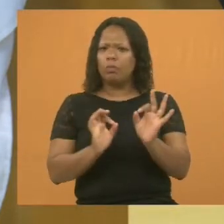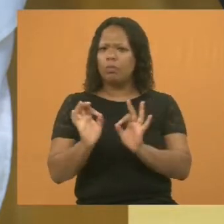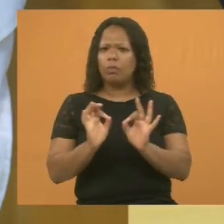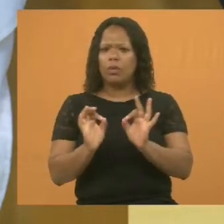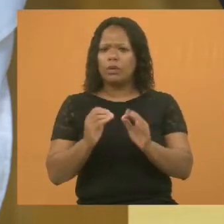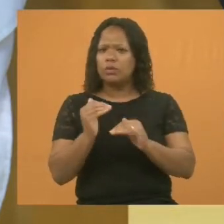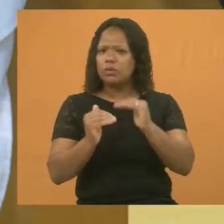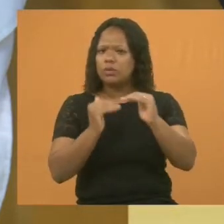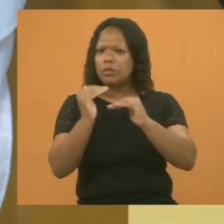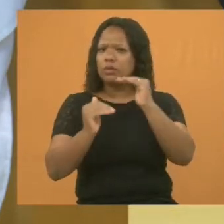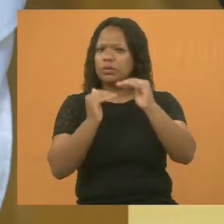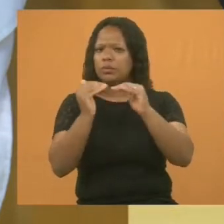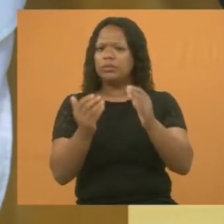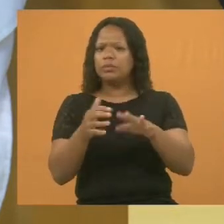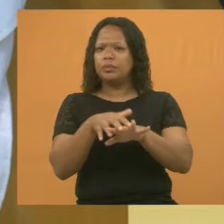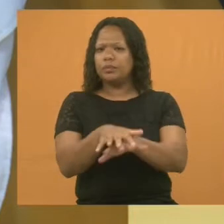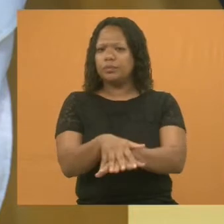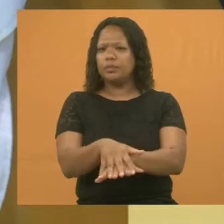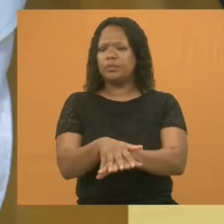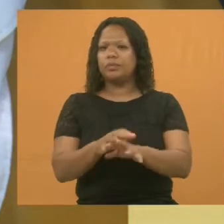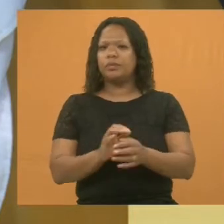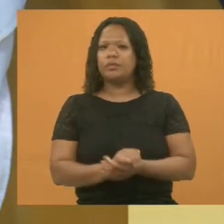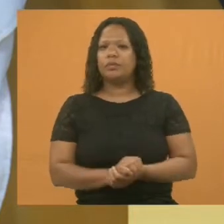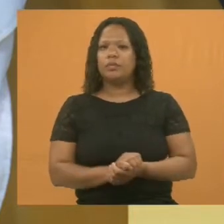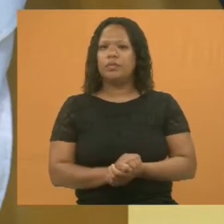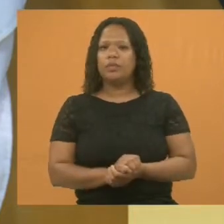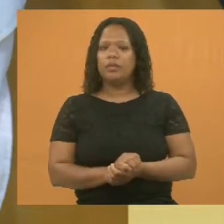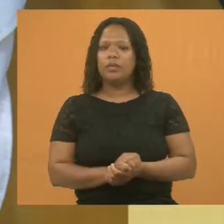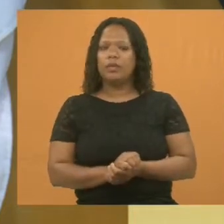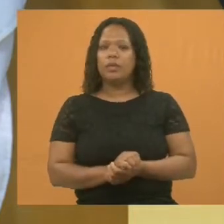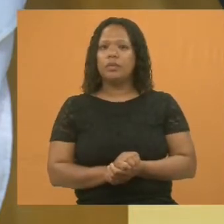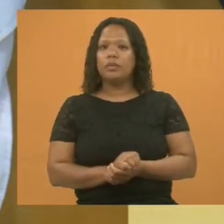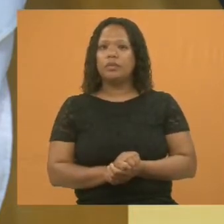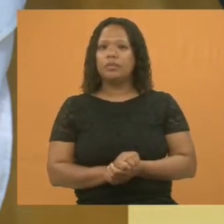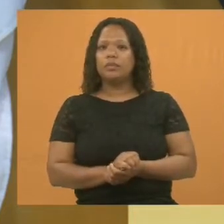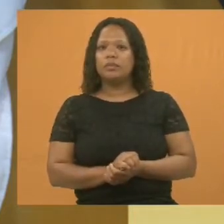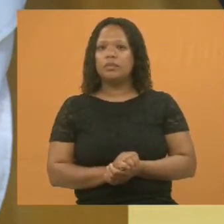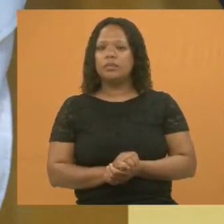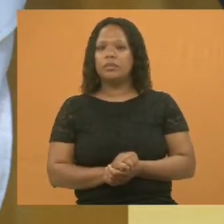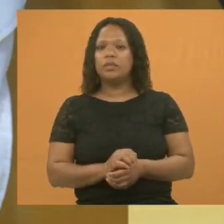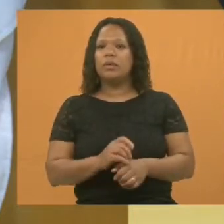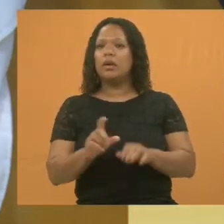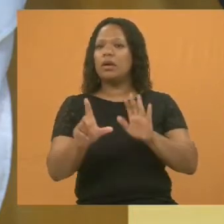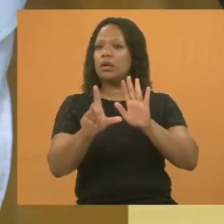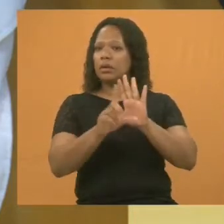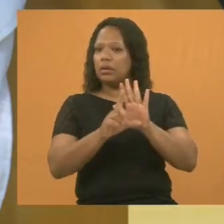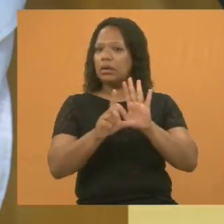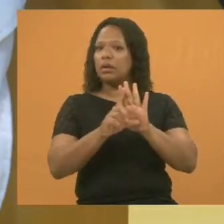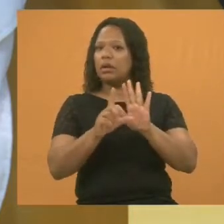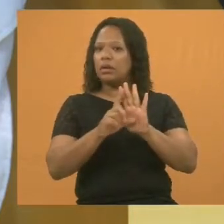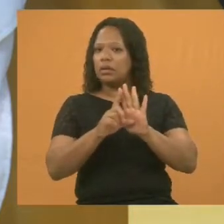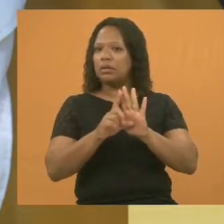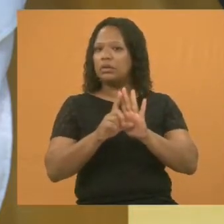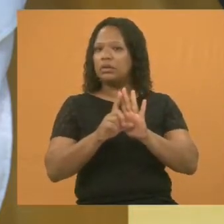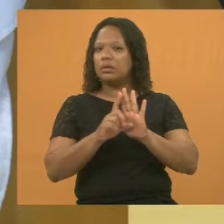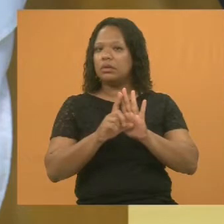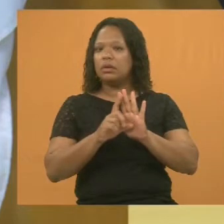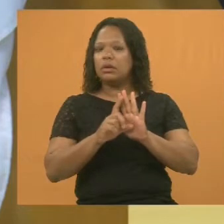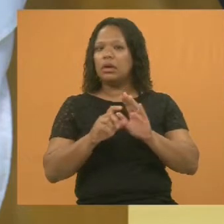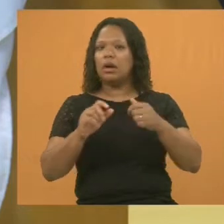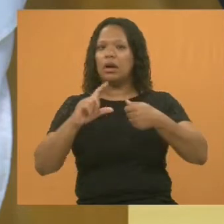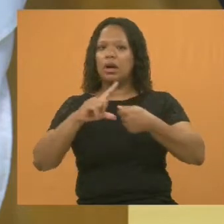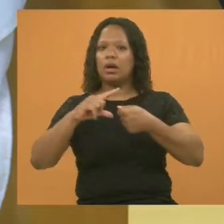de desenvolvimento integrado, como determina a Lei Orgânica do Município, no seu